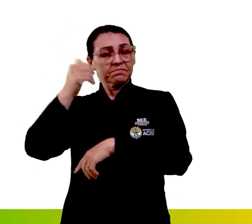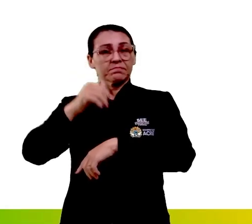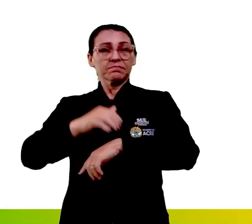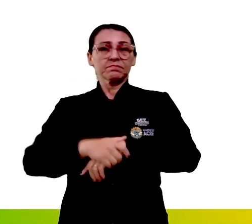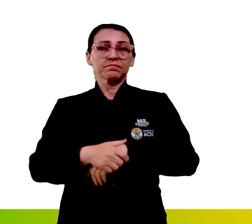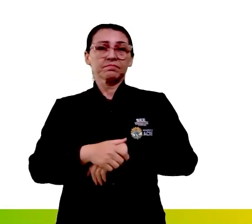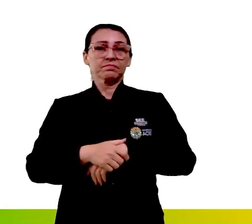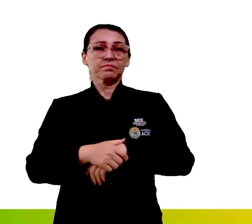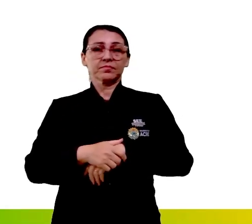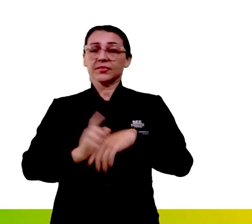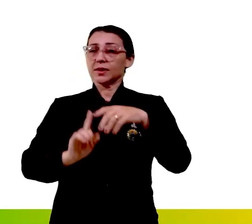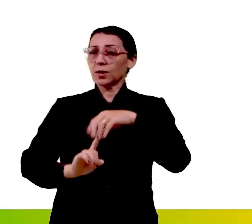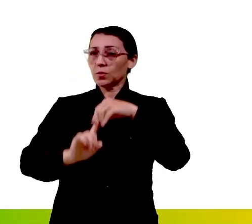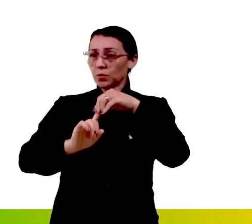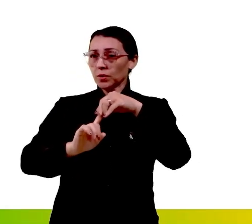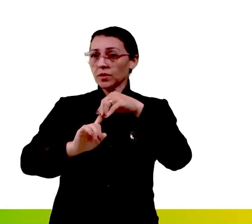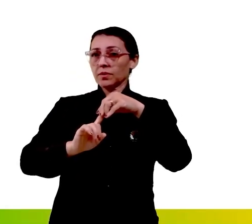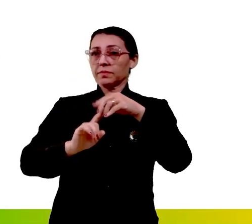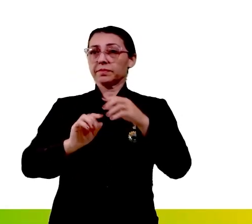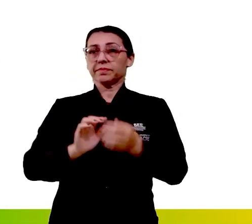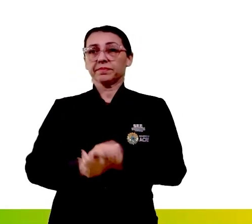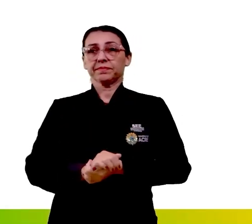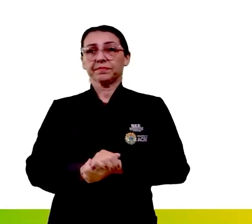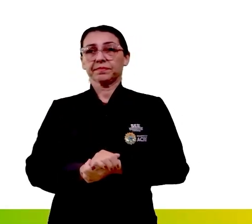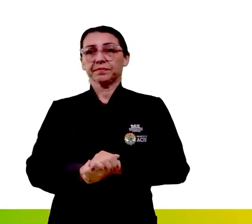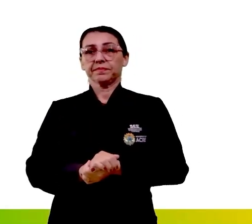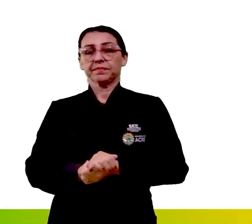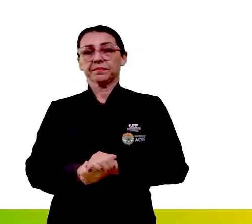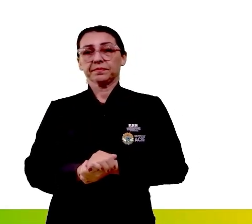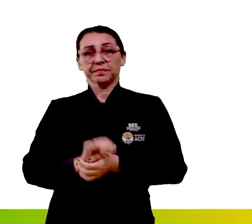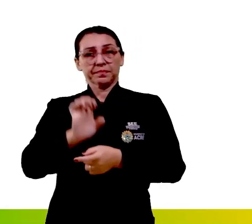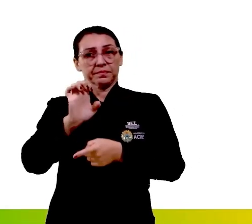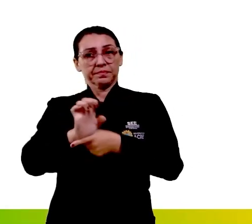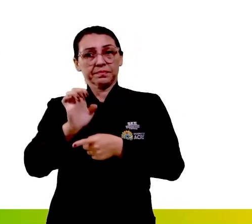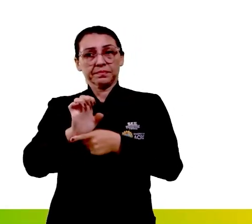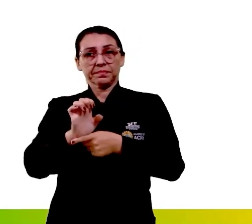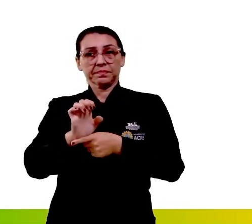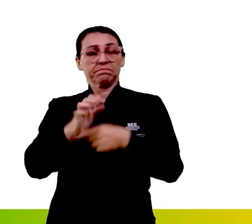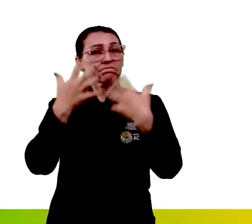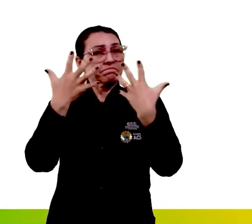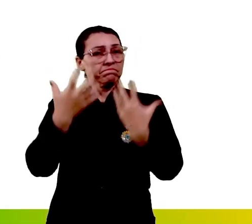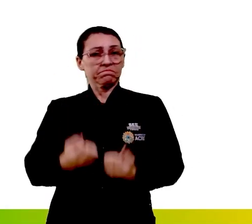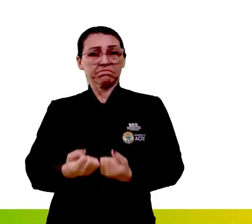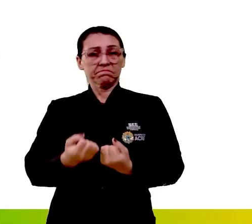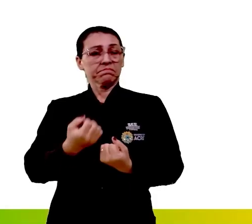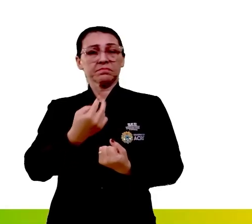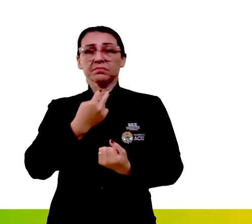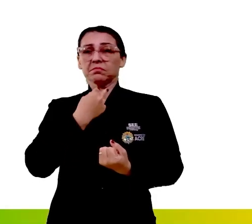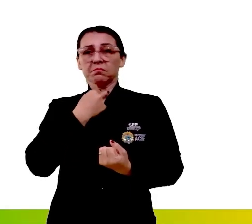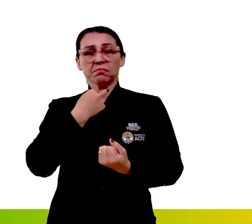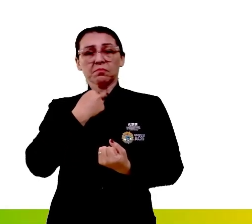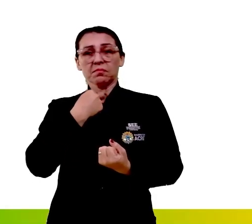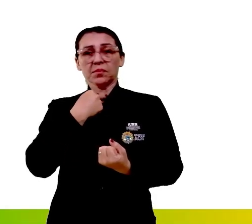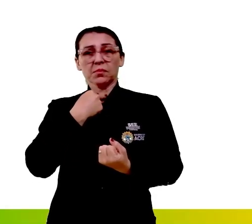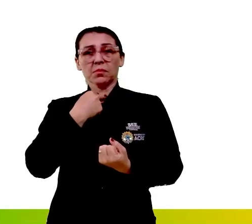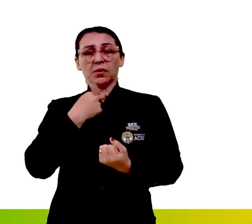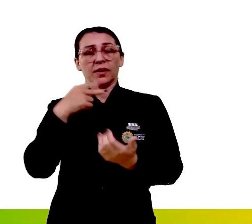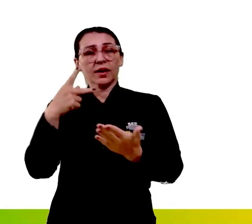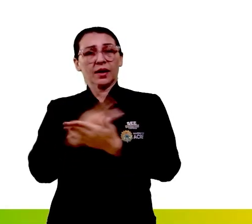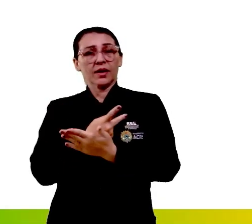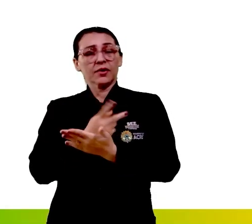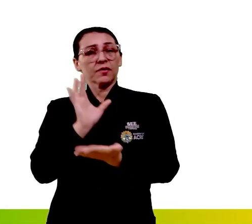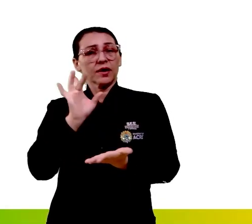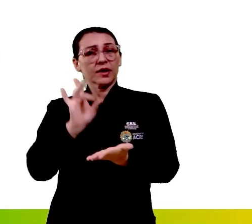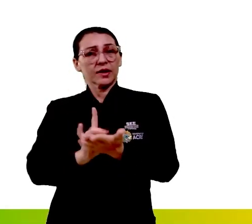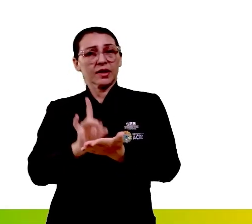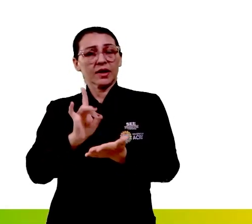seja exclusiva. Bom, e letra E também não pode ser, porque a aceitação irrestrita de